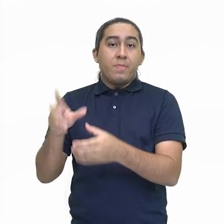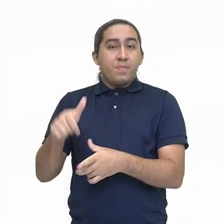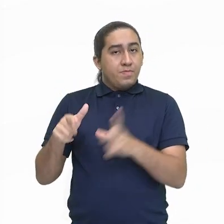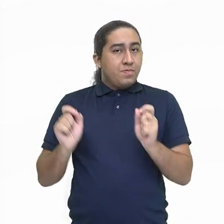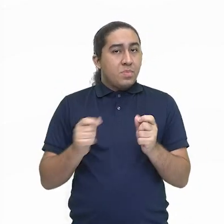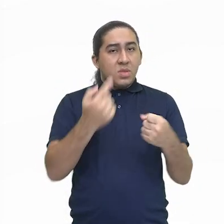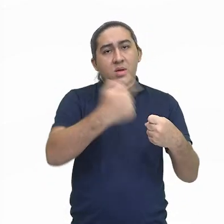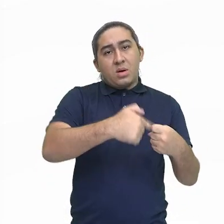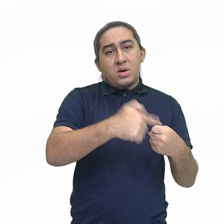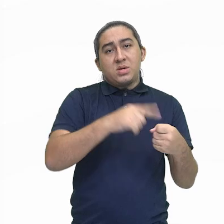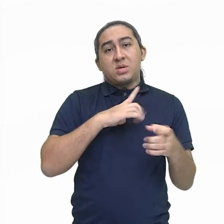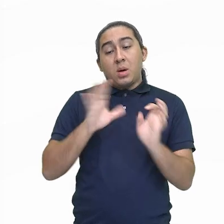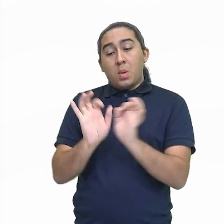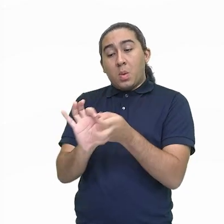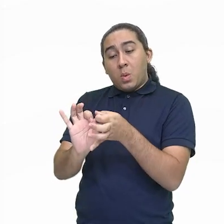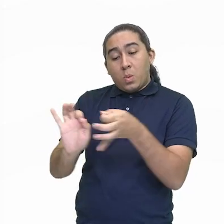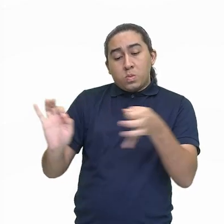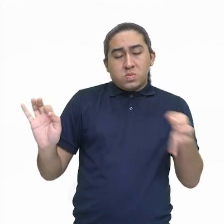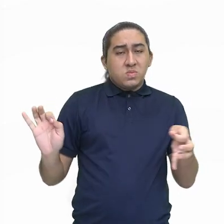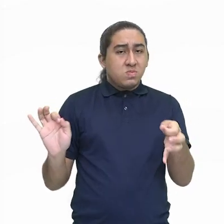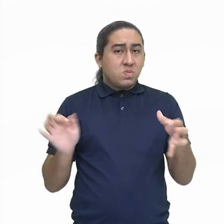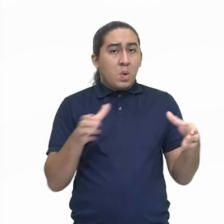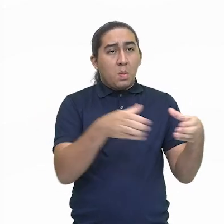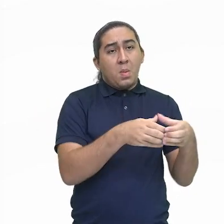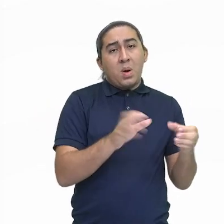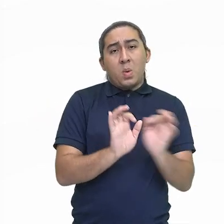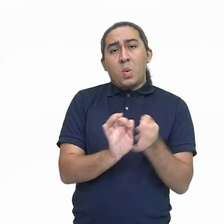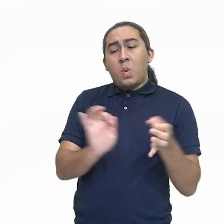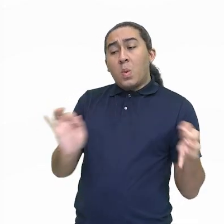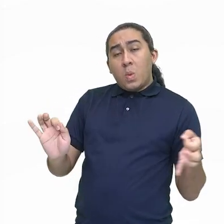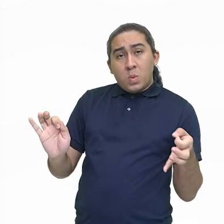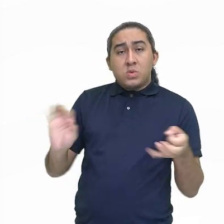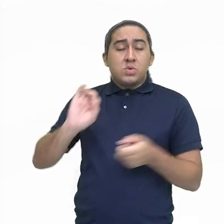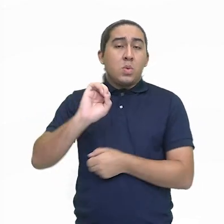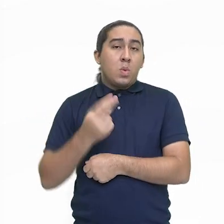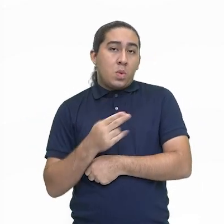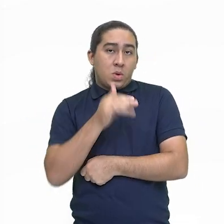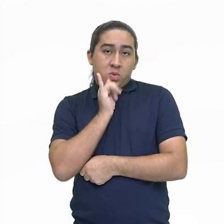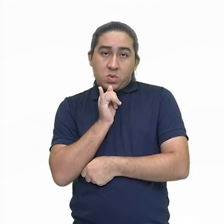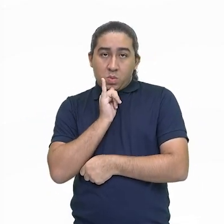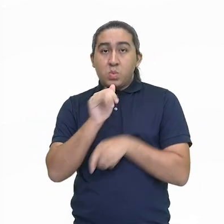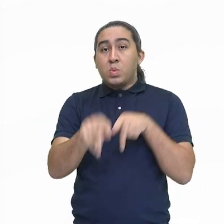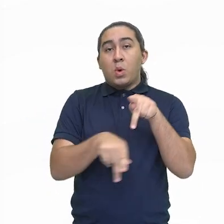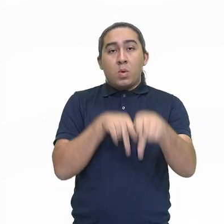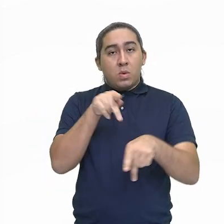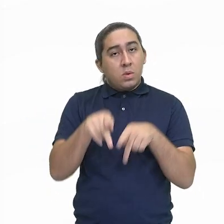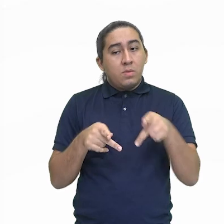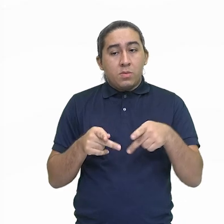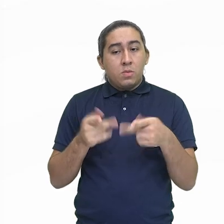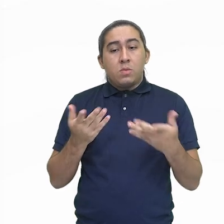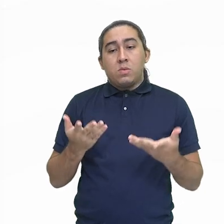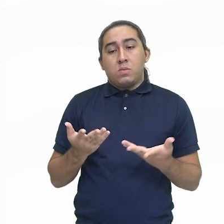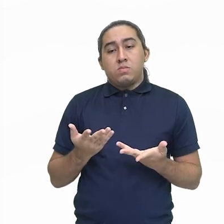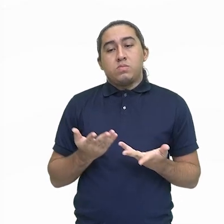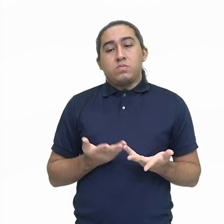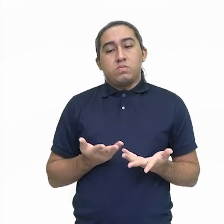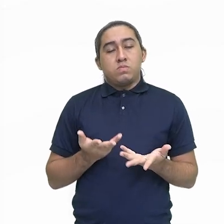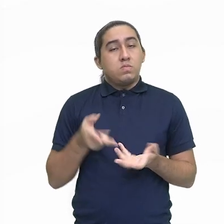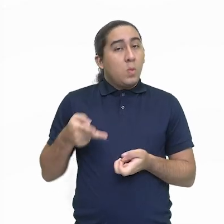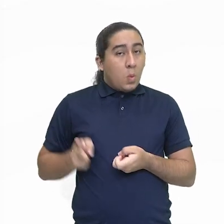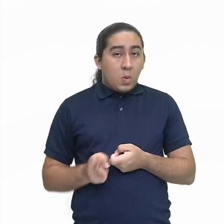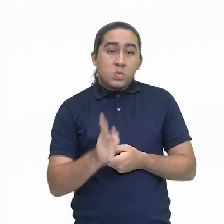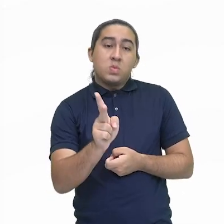cidades, né, onde os bairros são um pouco mais longe um do outro, ou às vezes a população ela permanece ali